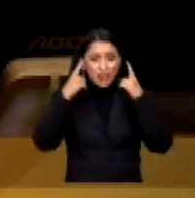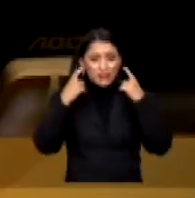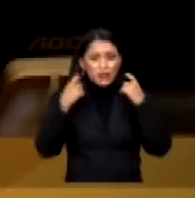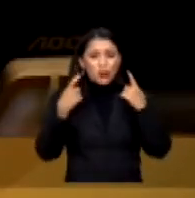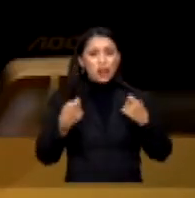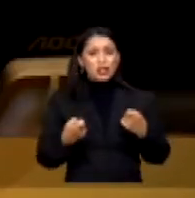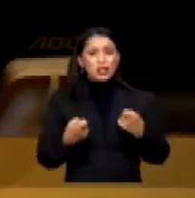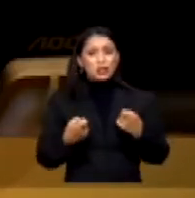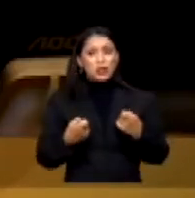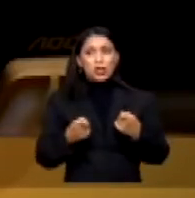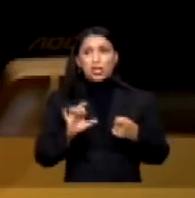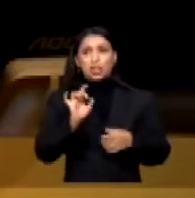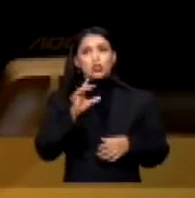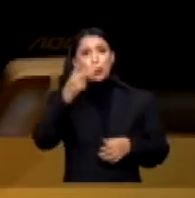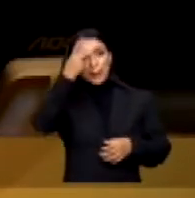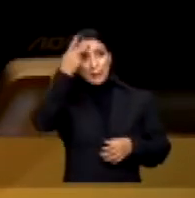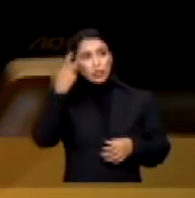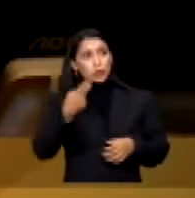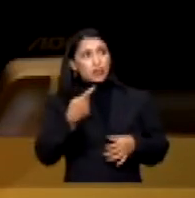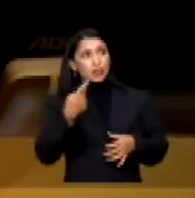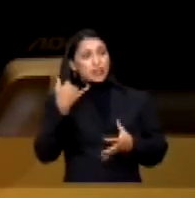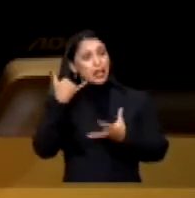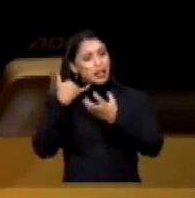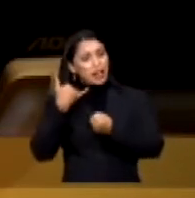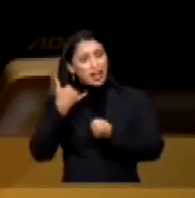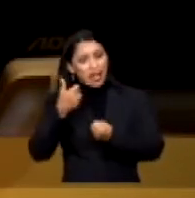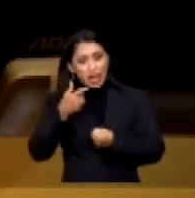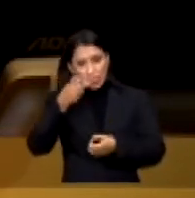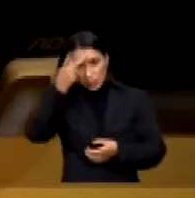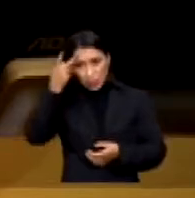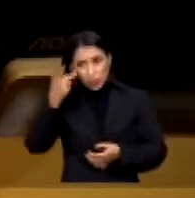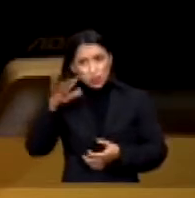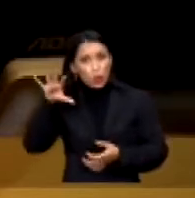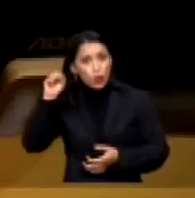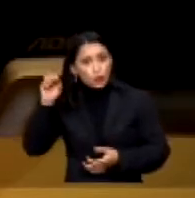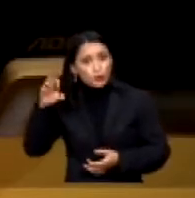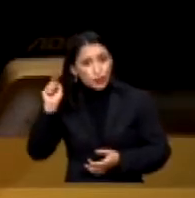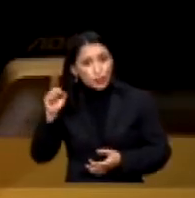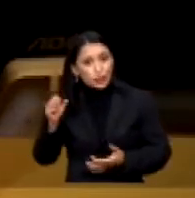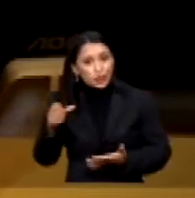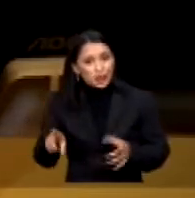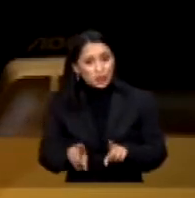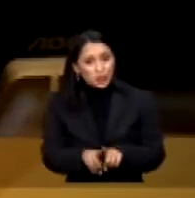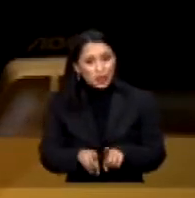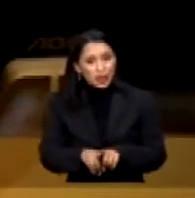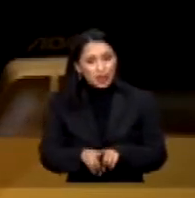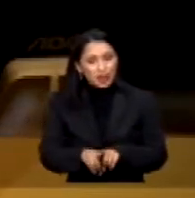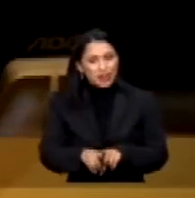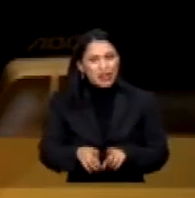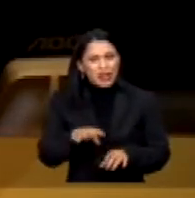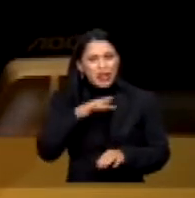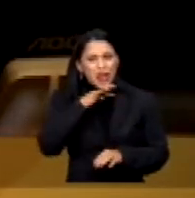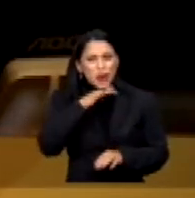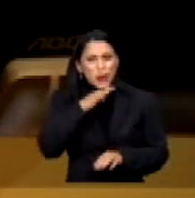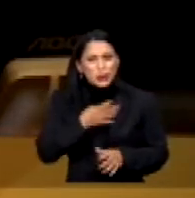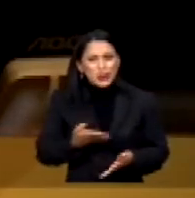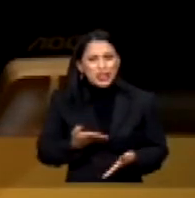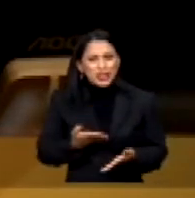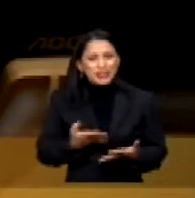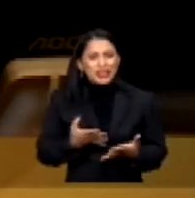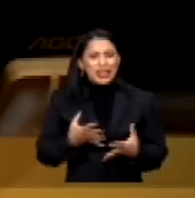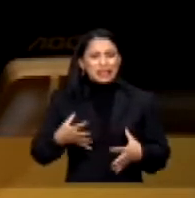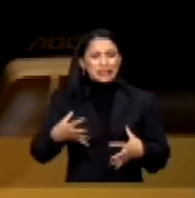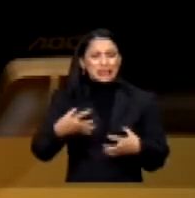violento, não só para quem é escutado, mas para quem acompanha as escutas e examina aquilo, a